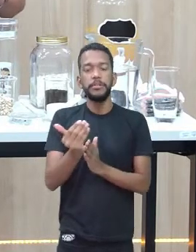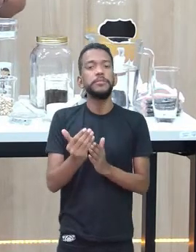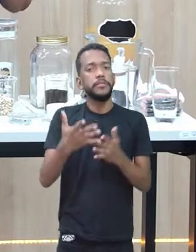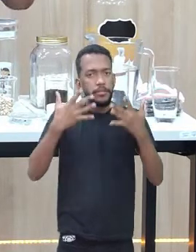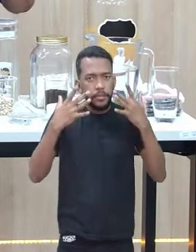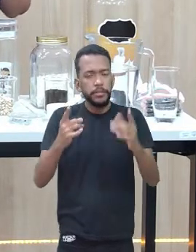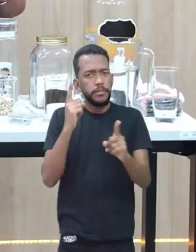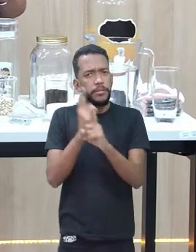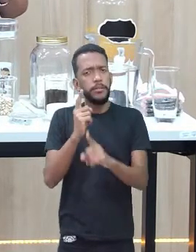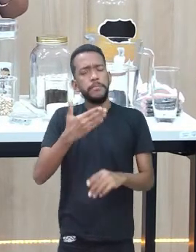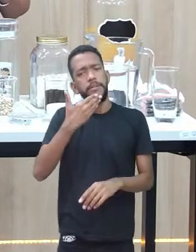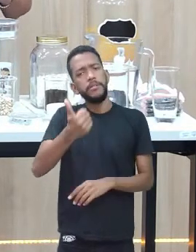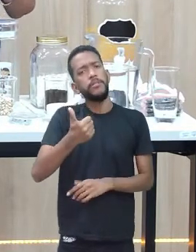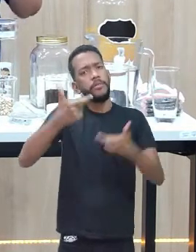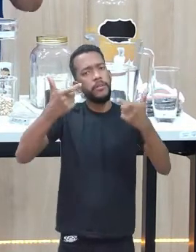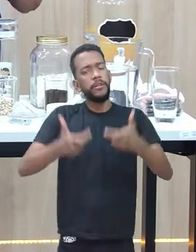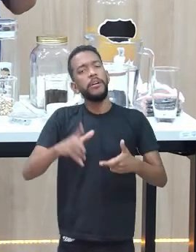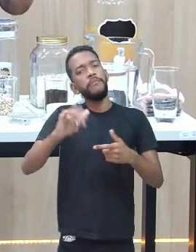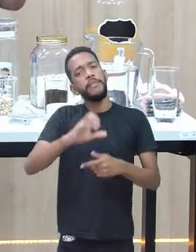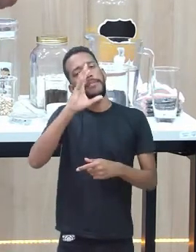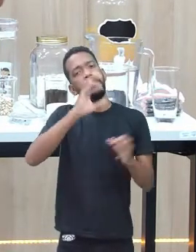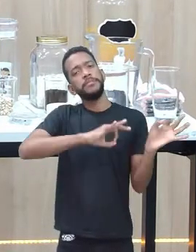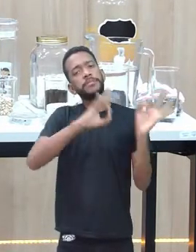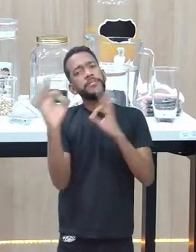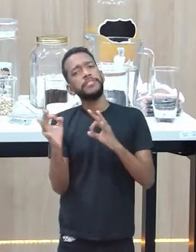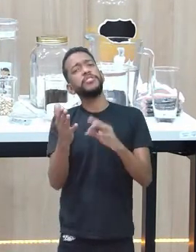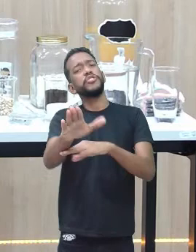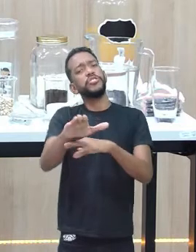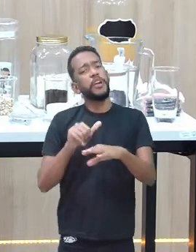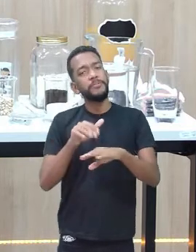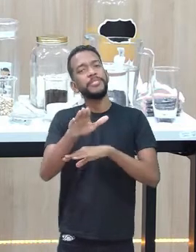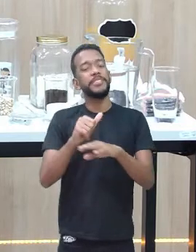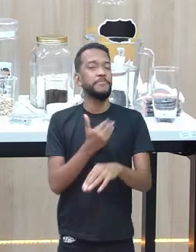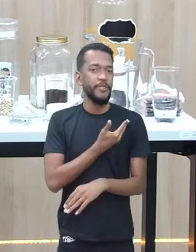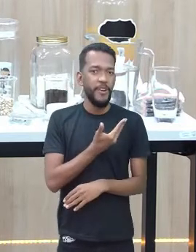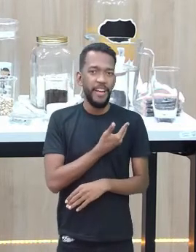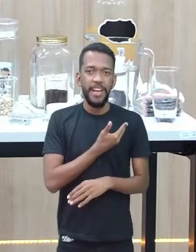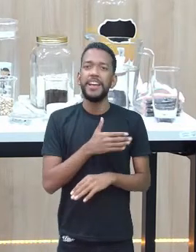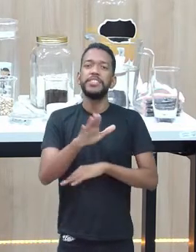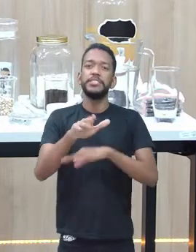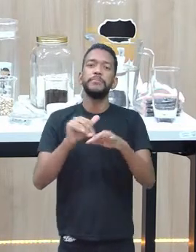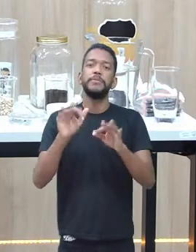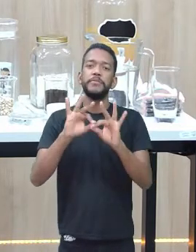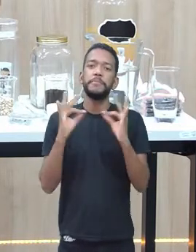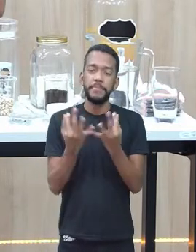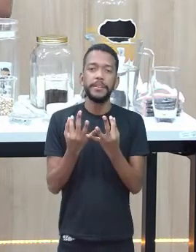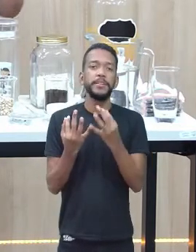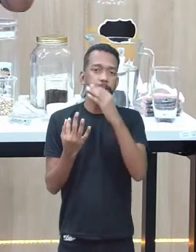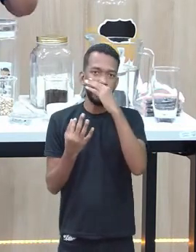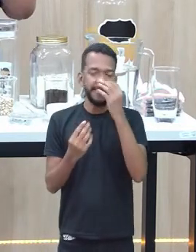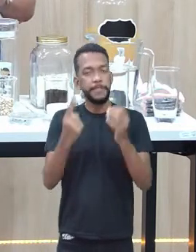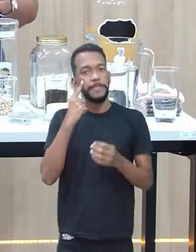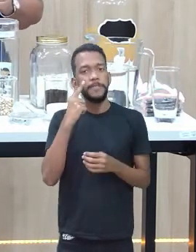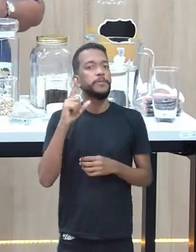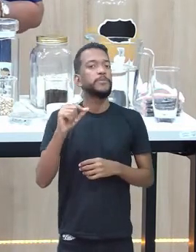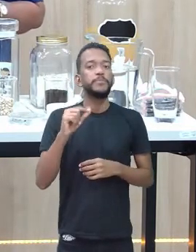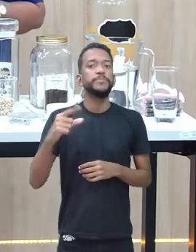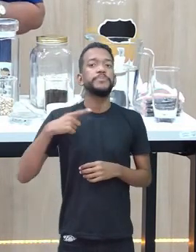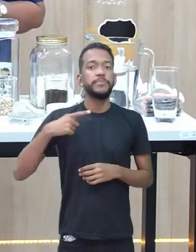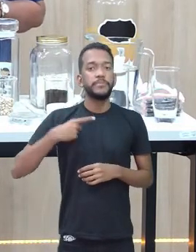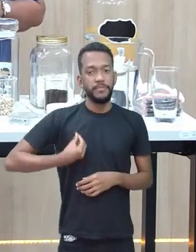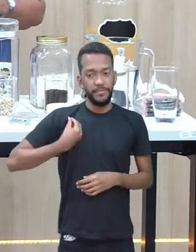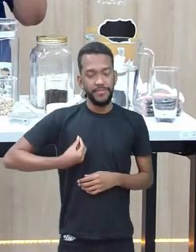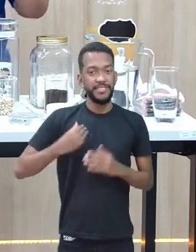lugar para assistir. Chama os colegas, chama a família, vê quem é que está em casa que pode participar